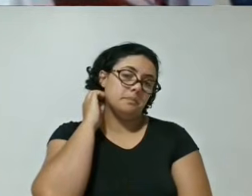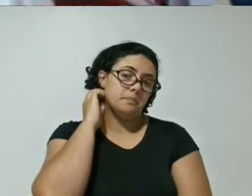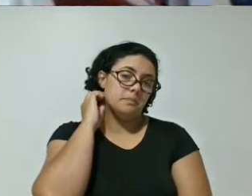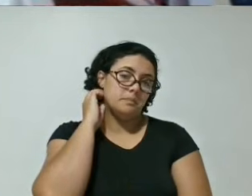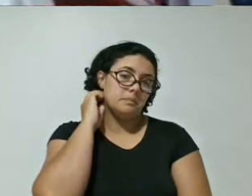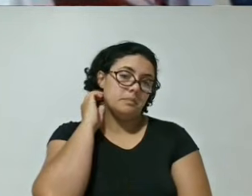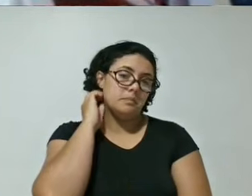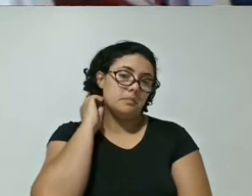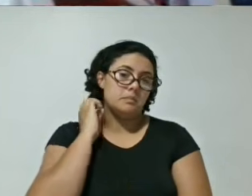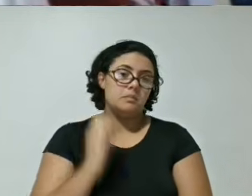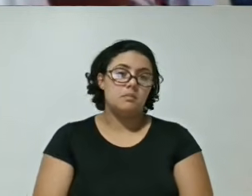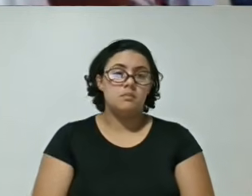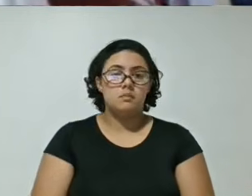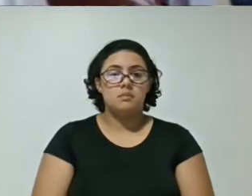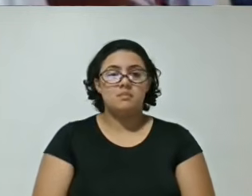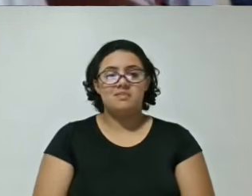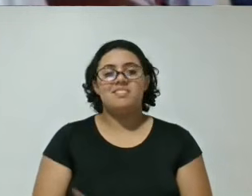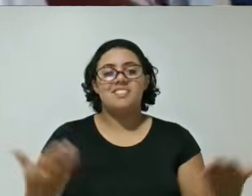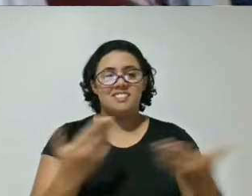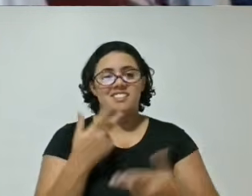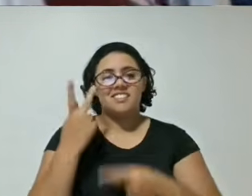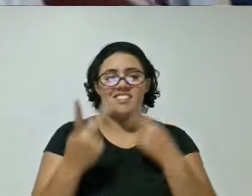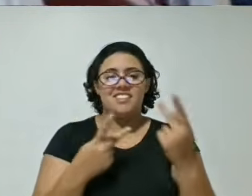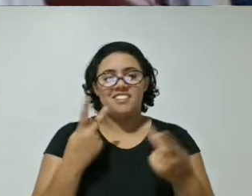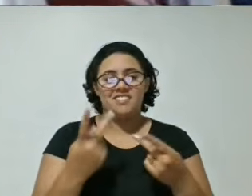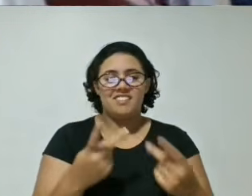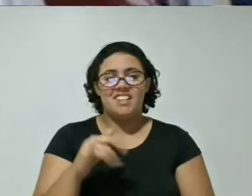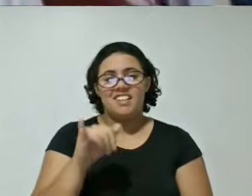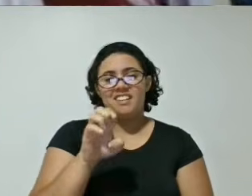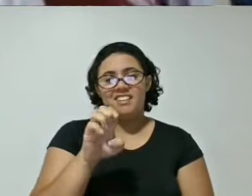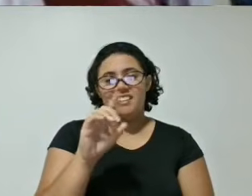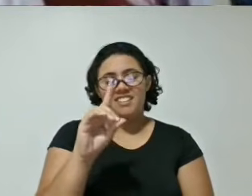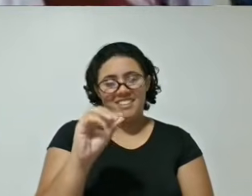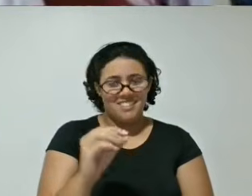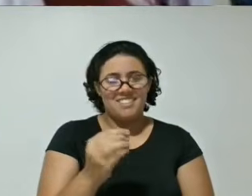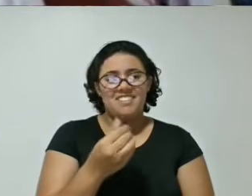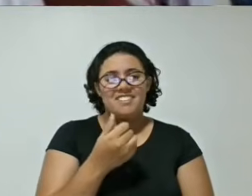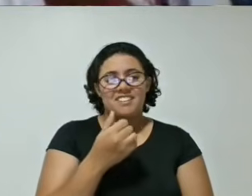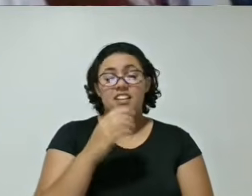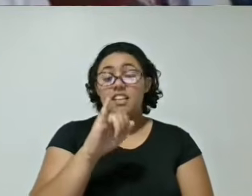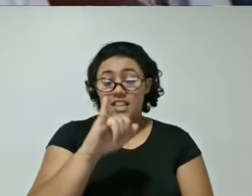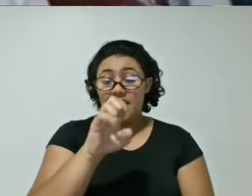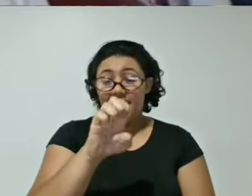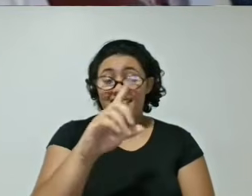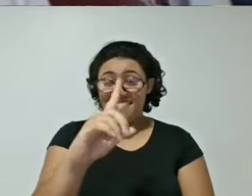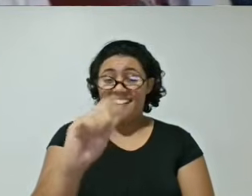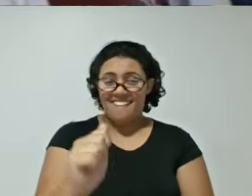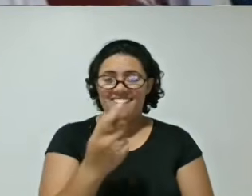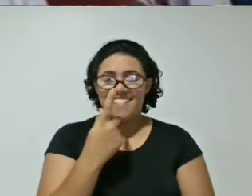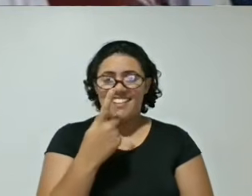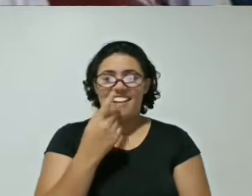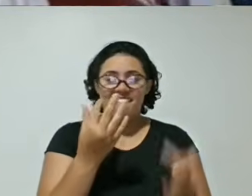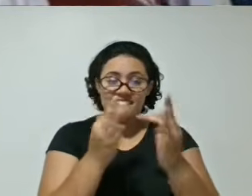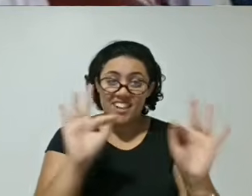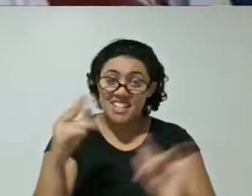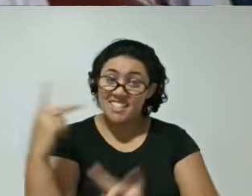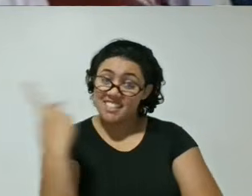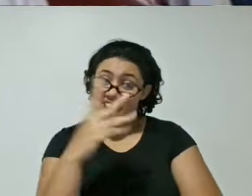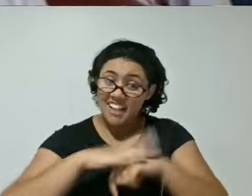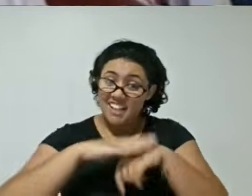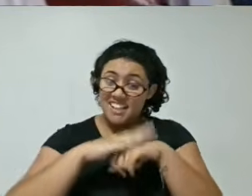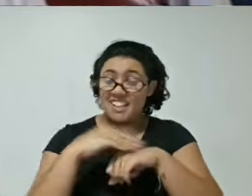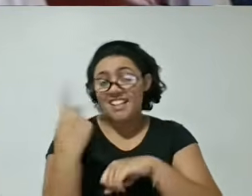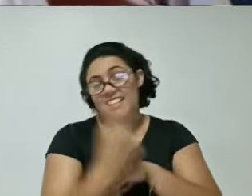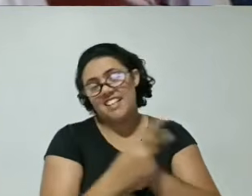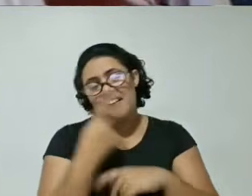Aí é minha deixa, né, para falar da Ieda Carvalho. Eu vou começar respondendo por uma frase da Ieda Carvalho que ela me disse quando eu cheguei lá